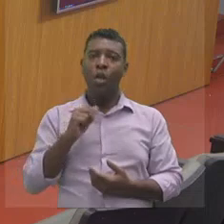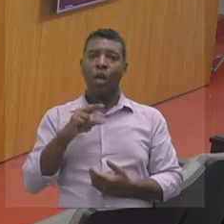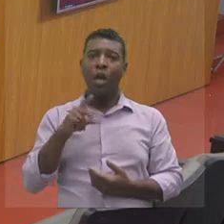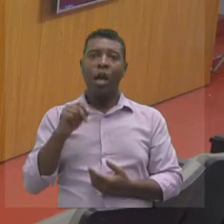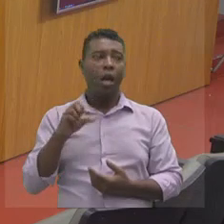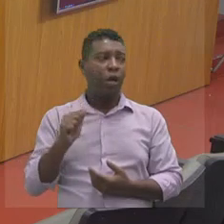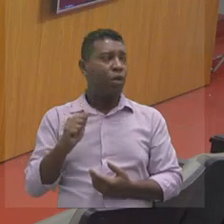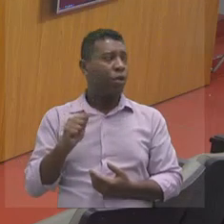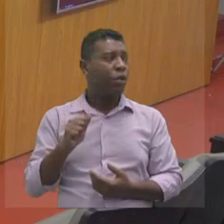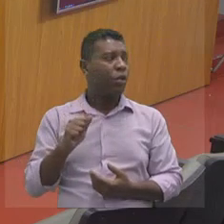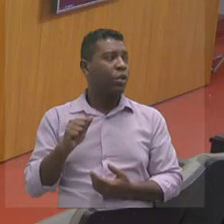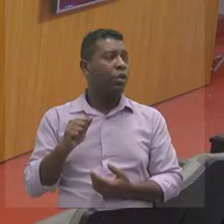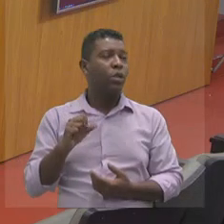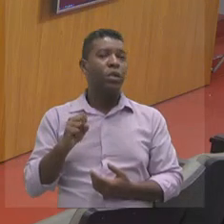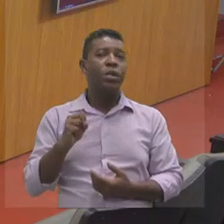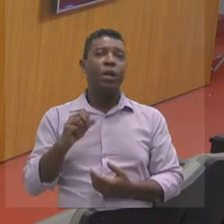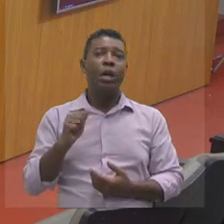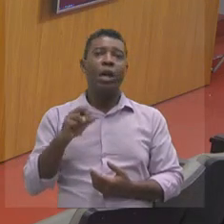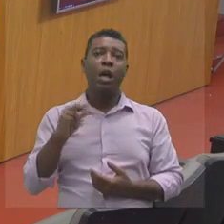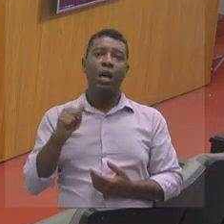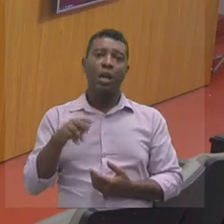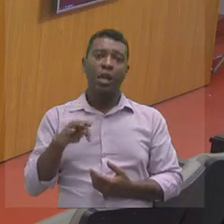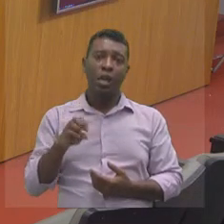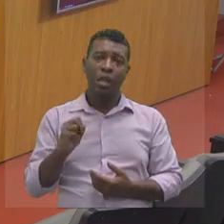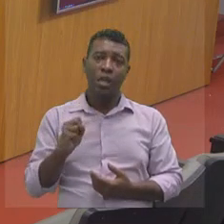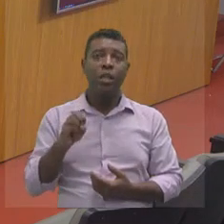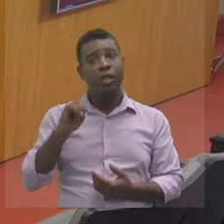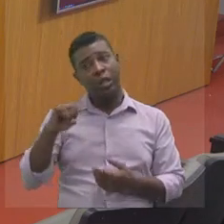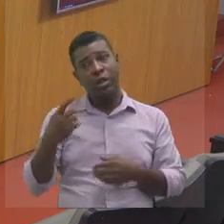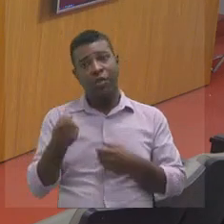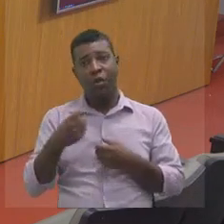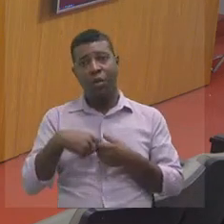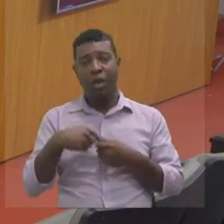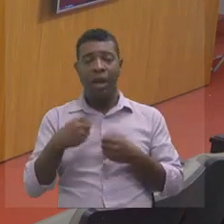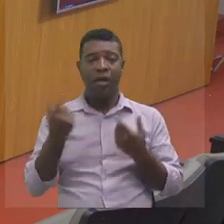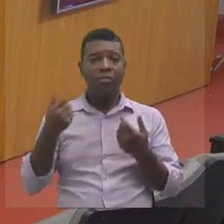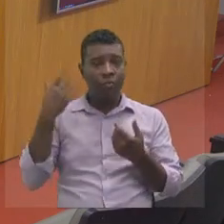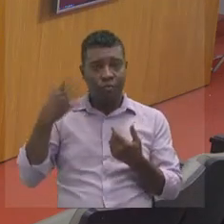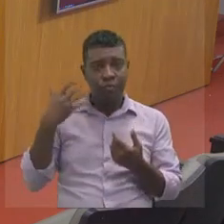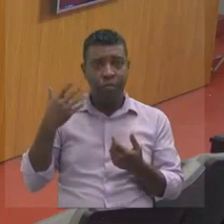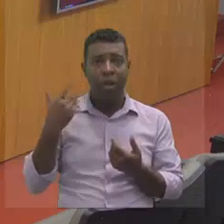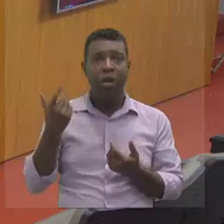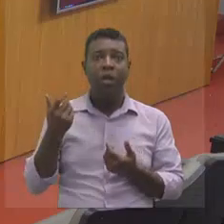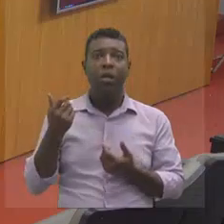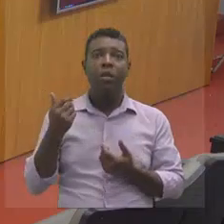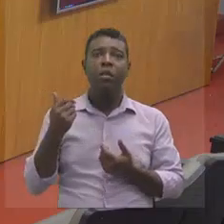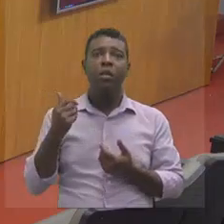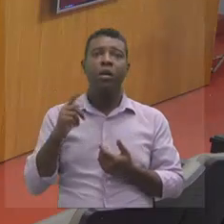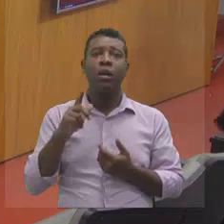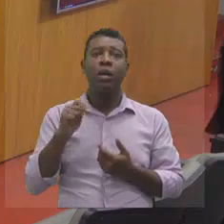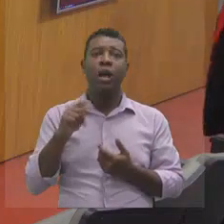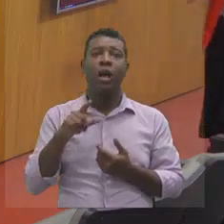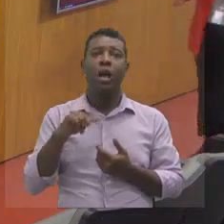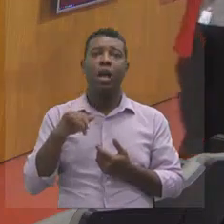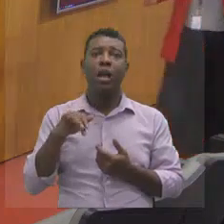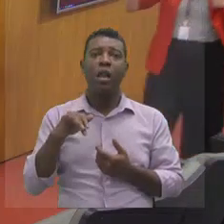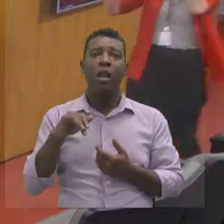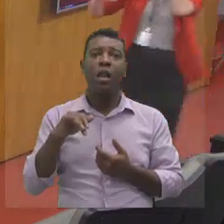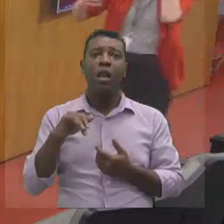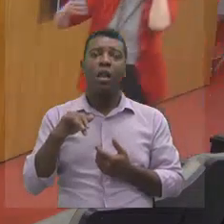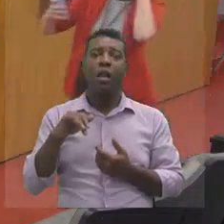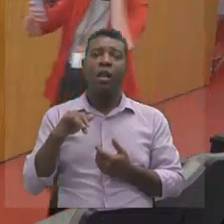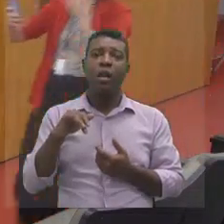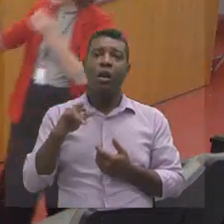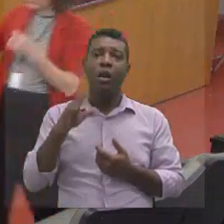haja O Retorno dos deputados eles terão aí toda a possibilidade da fala passo para deputada Bela Gonçalves Obrigada